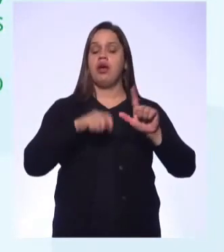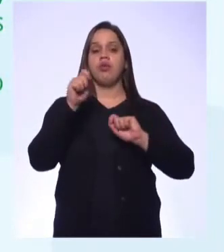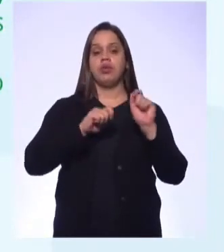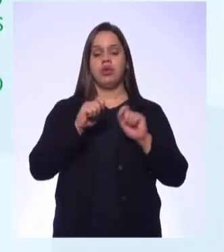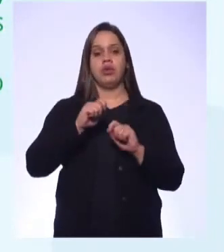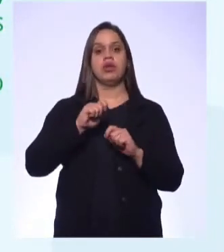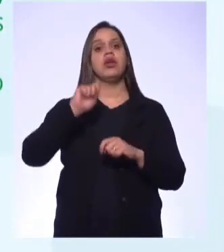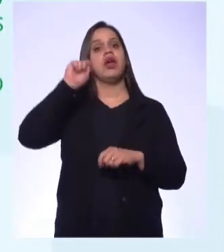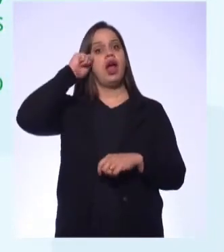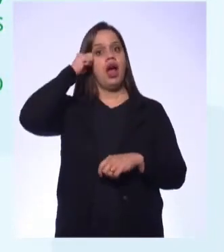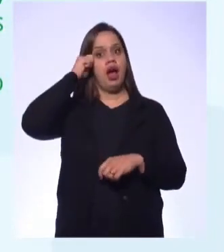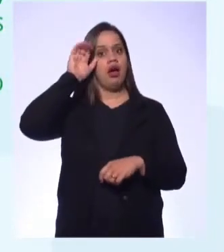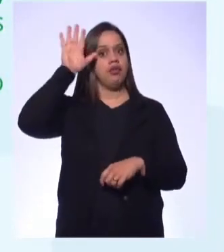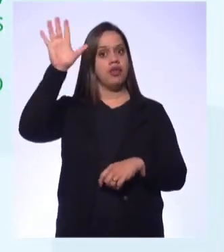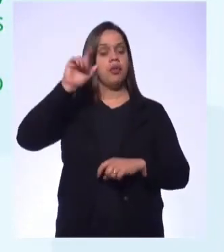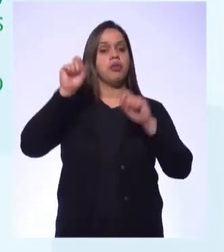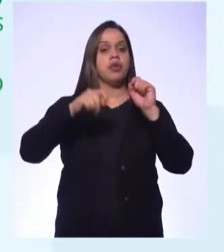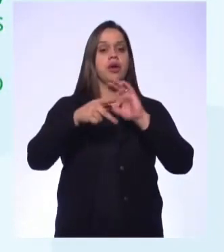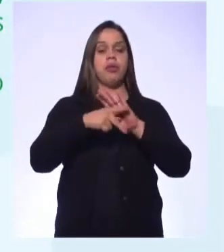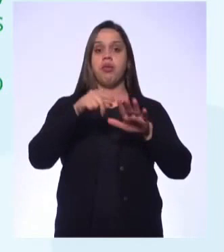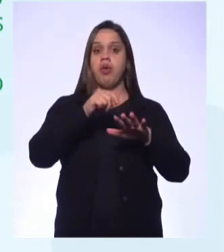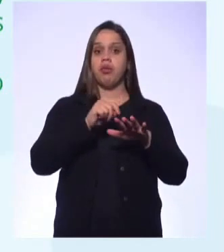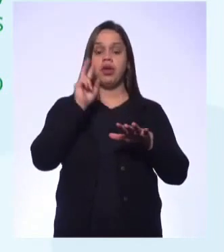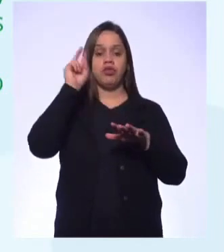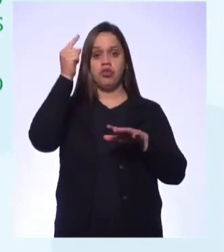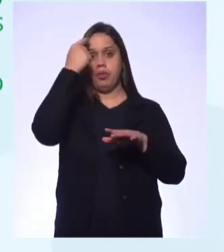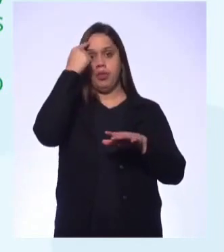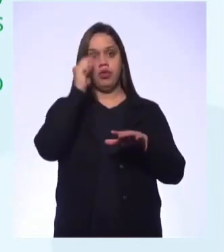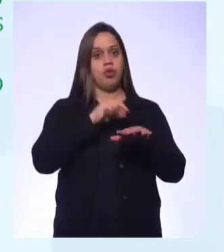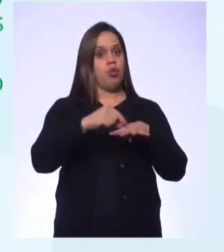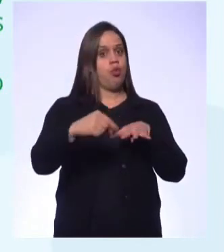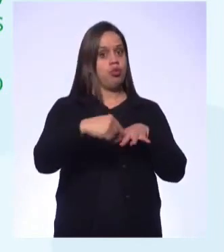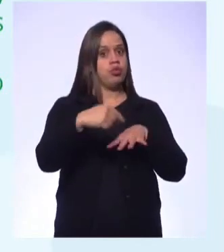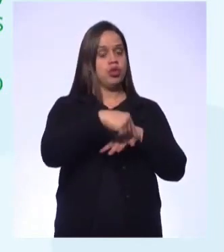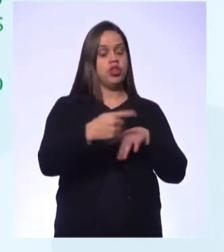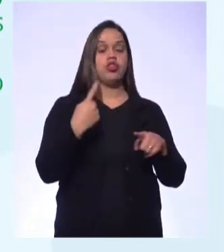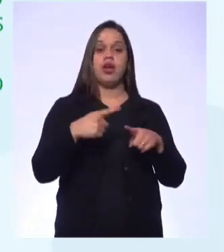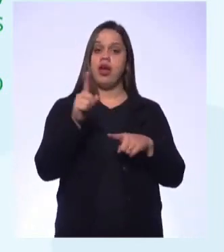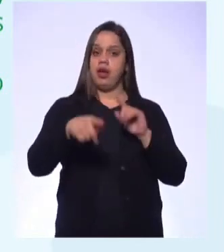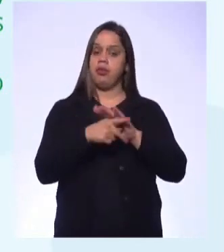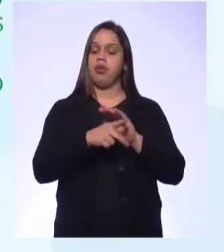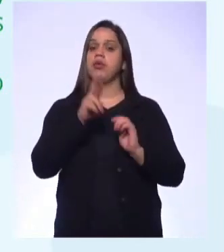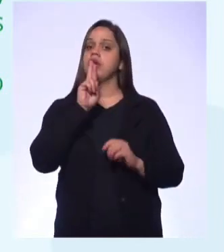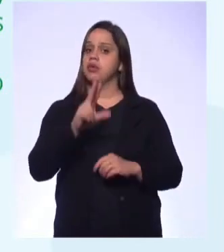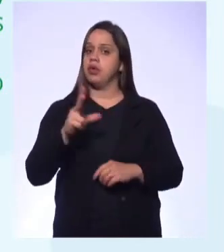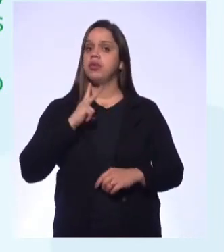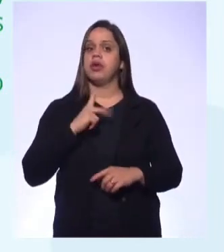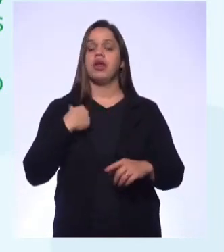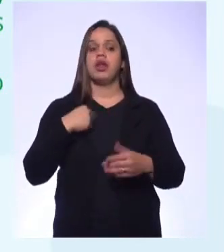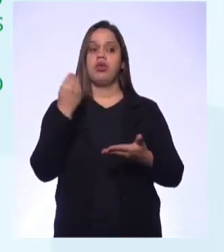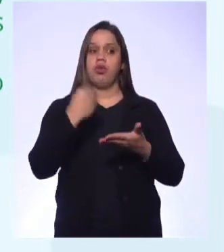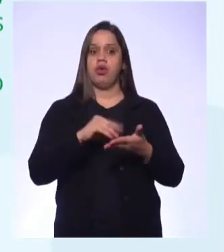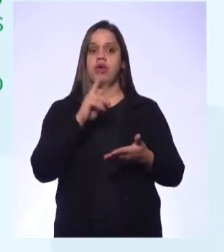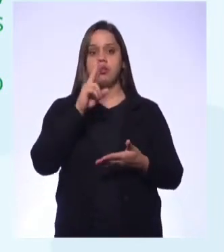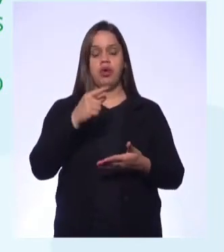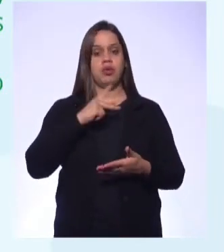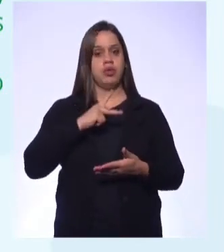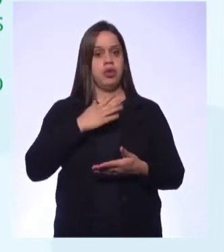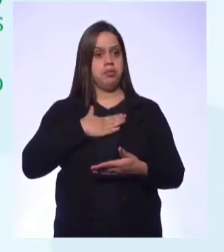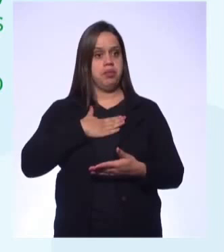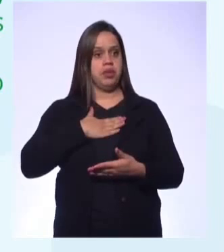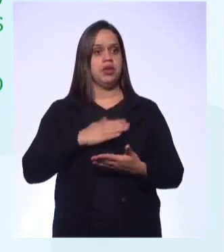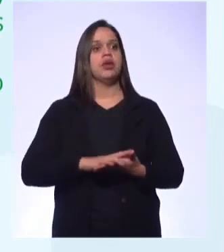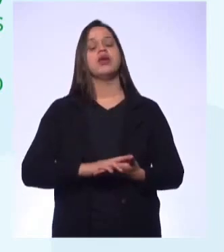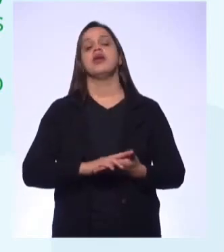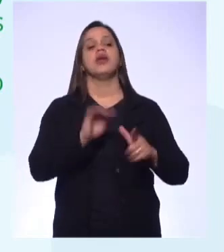O que remete você àquele continente? Era, assim, uma resposta pessoal. Então, eu coloquei meio que a minha resposta pessoal, tá? A gravura remete